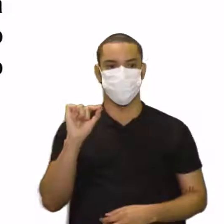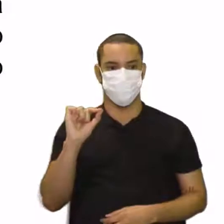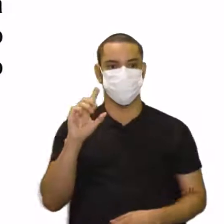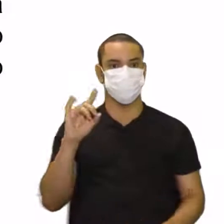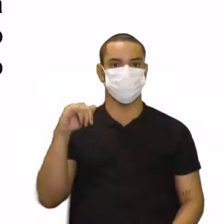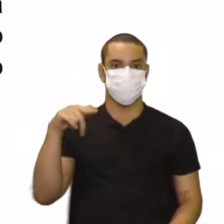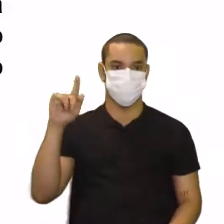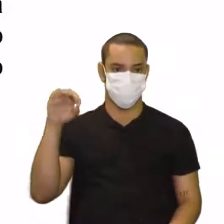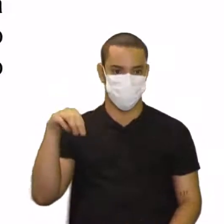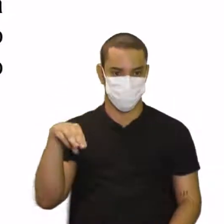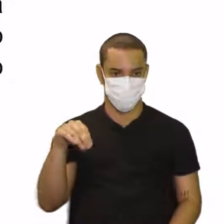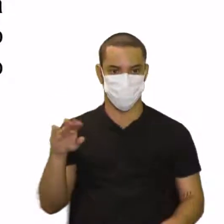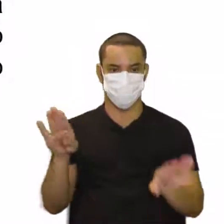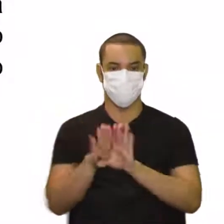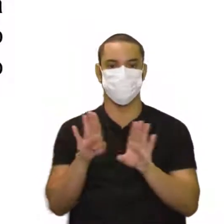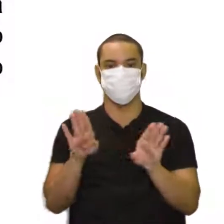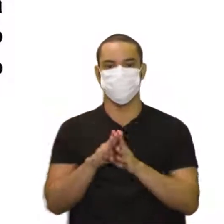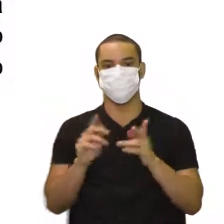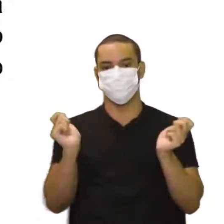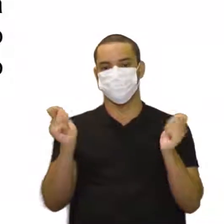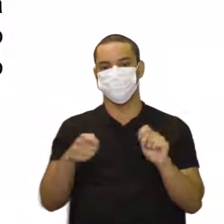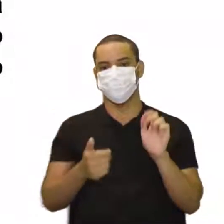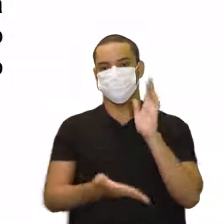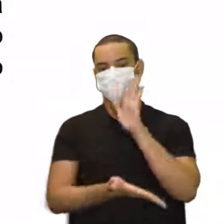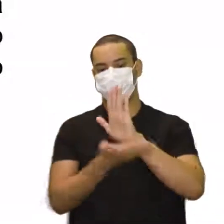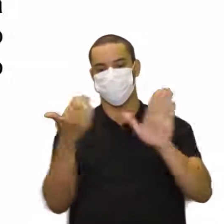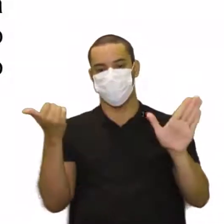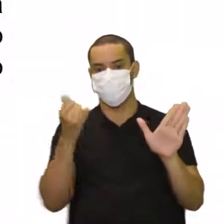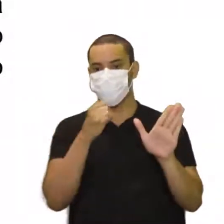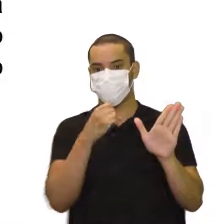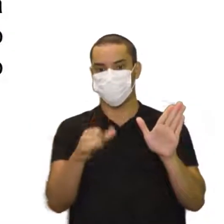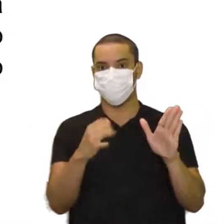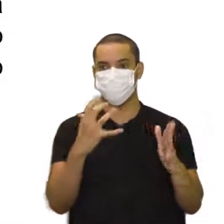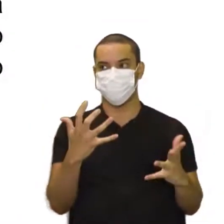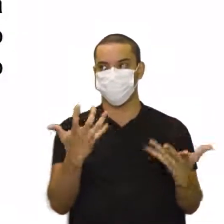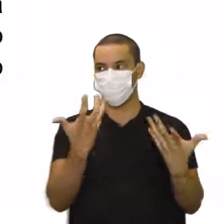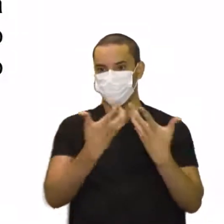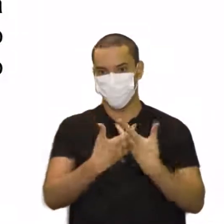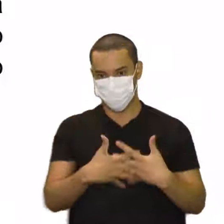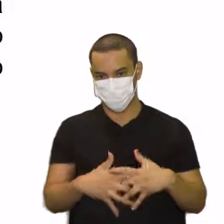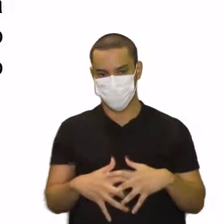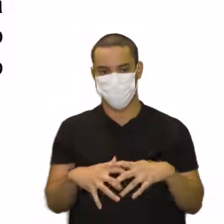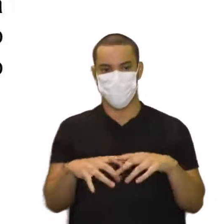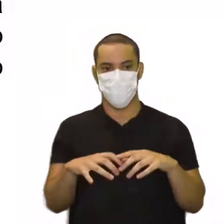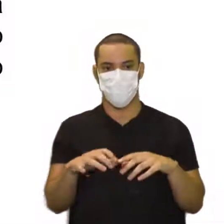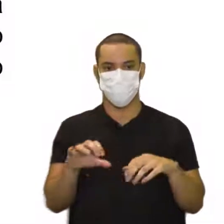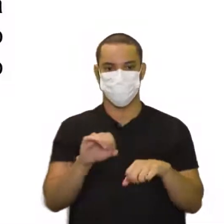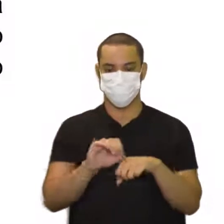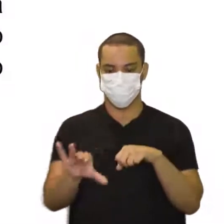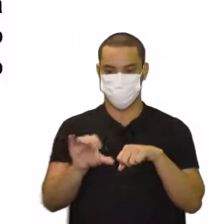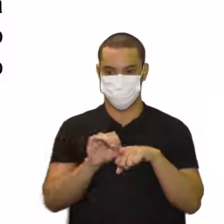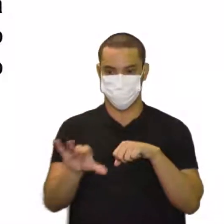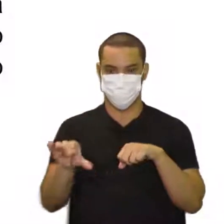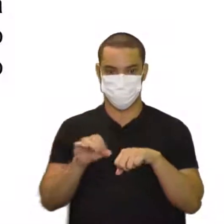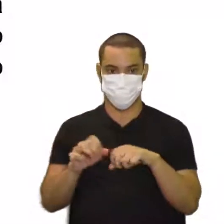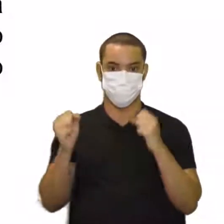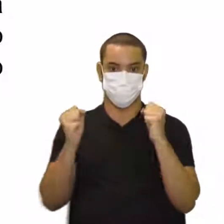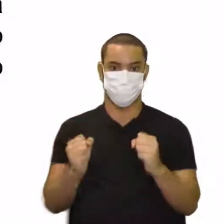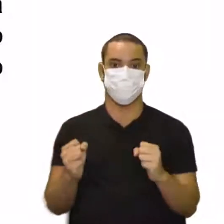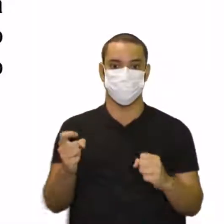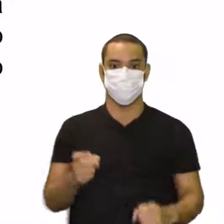campo, ok? Os dínamos podem retirar energia mecânica das turbinas, que podem ser